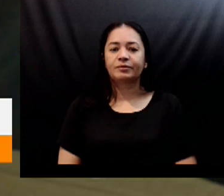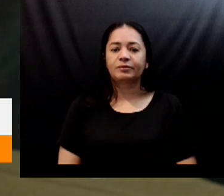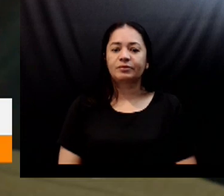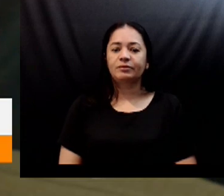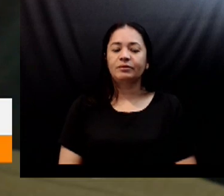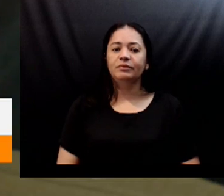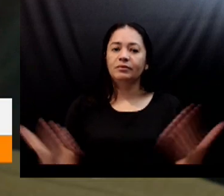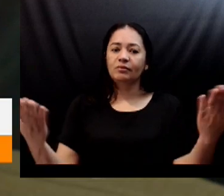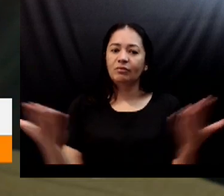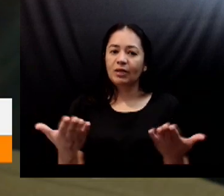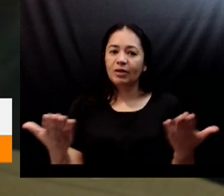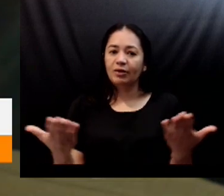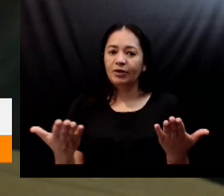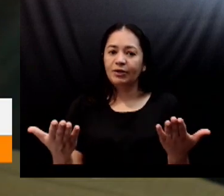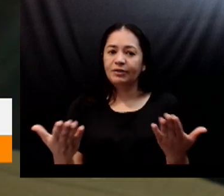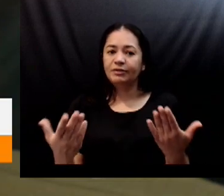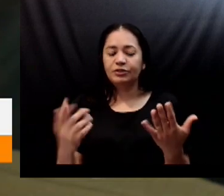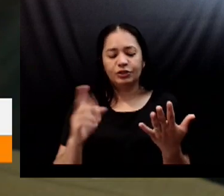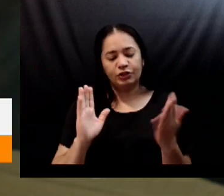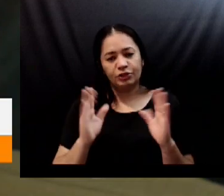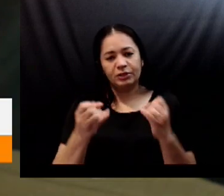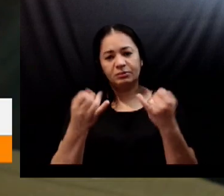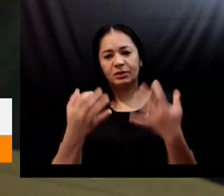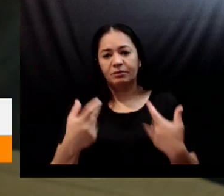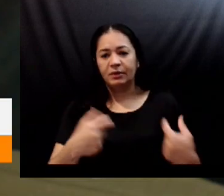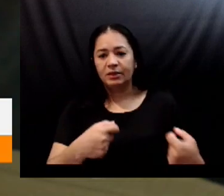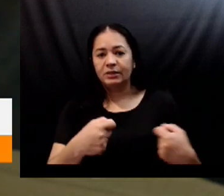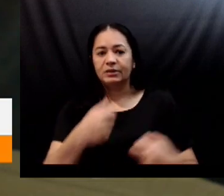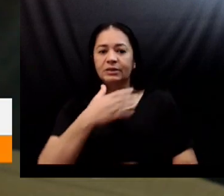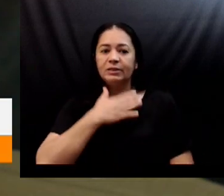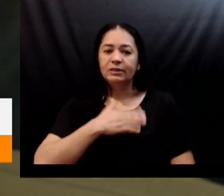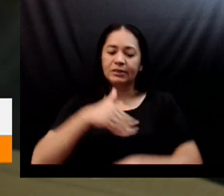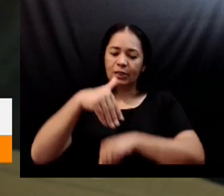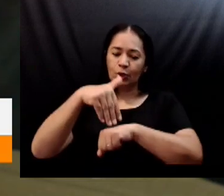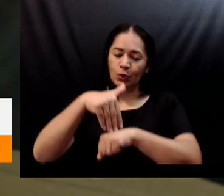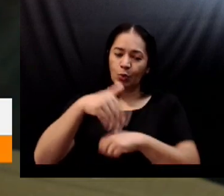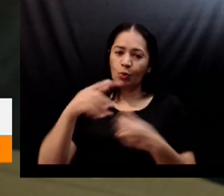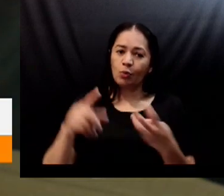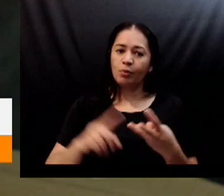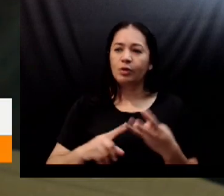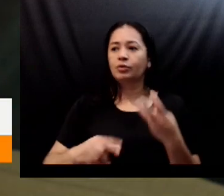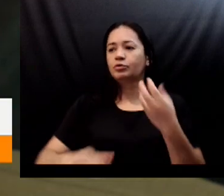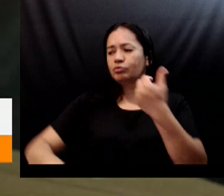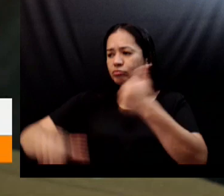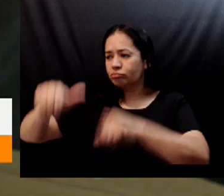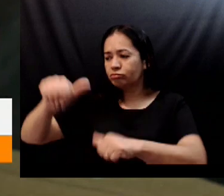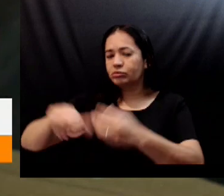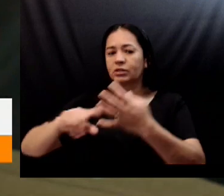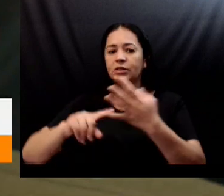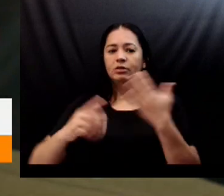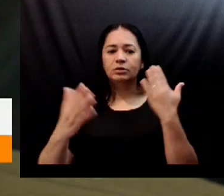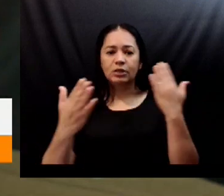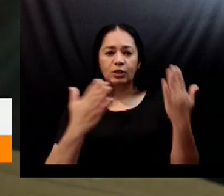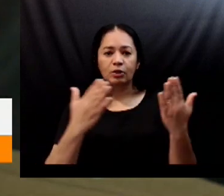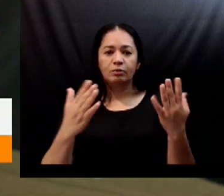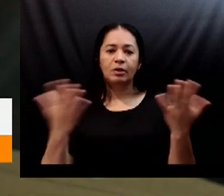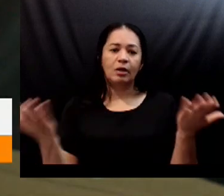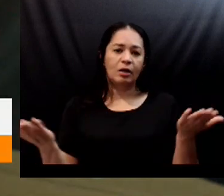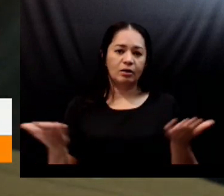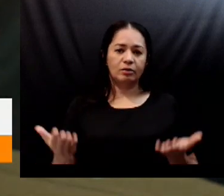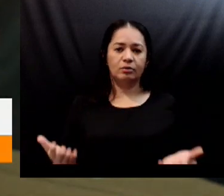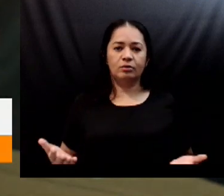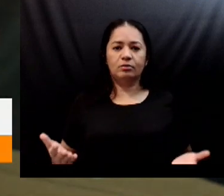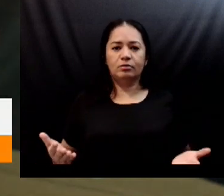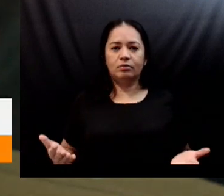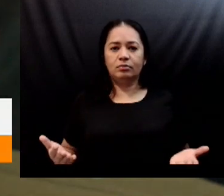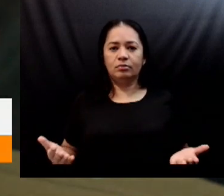da necessidade de descansar, falamos da culpa, falamos do julgamento, falamos da comparação. Agora, eu gostaria, Ana Júlia, que